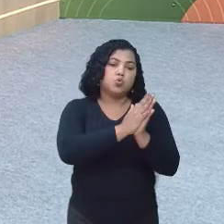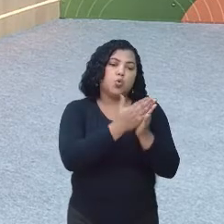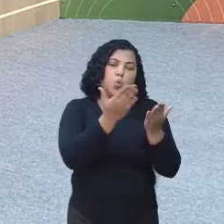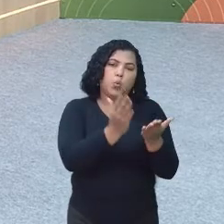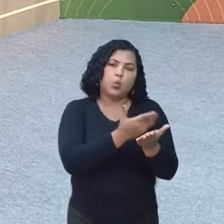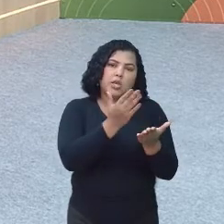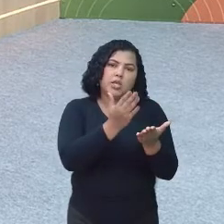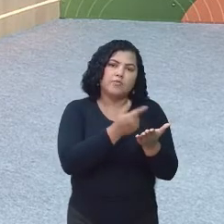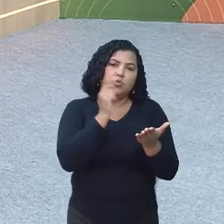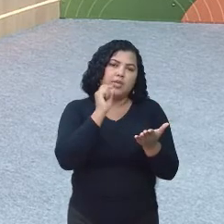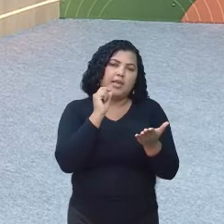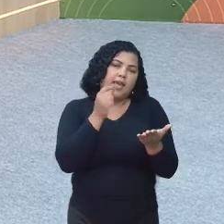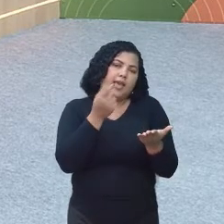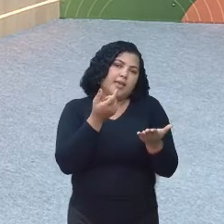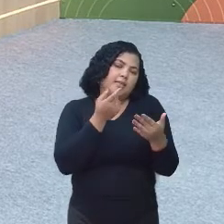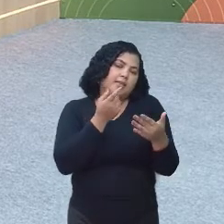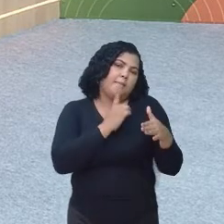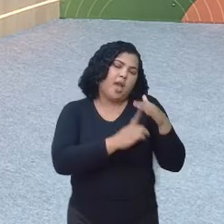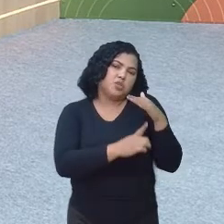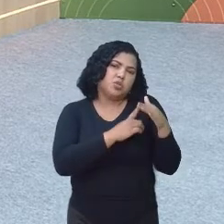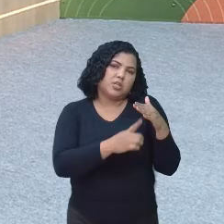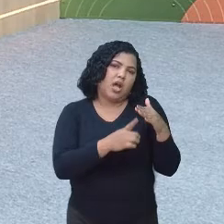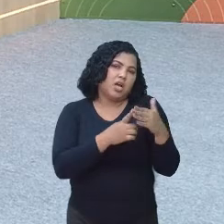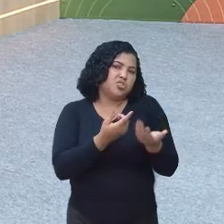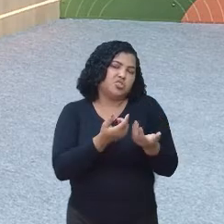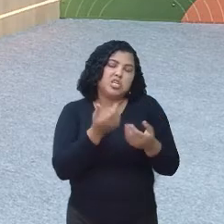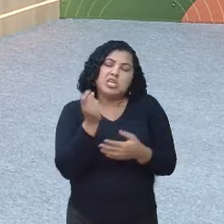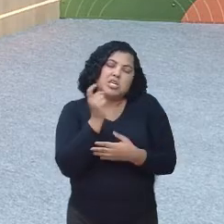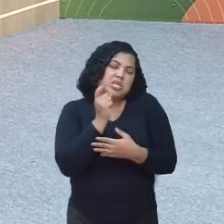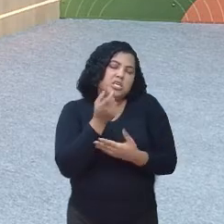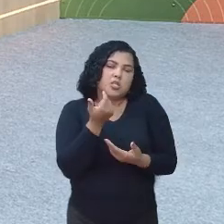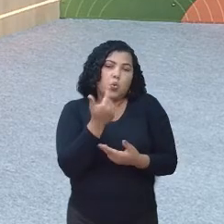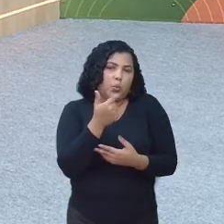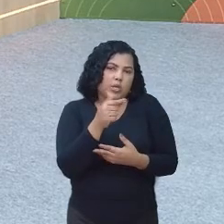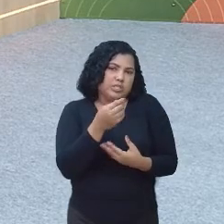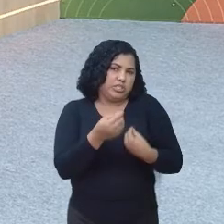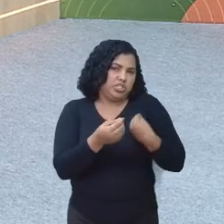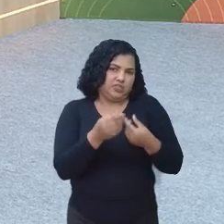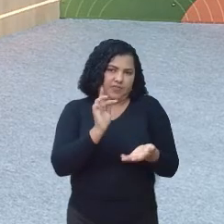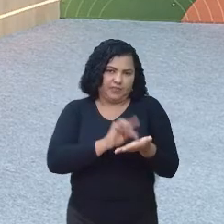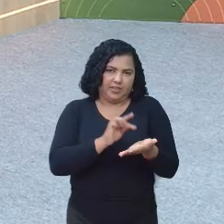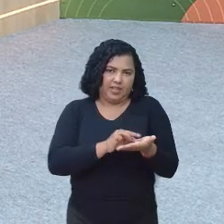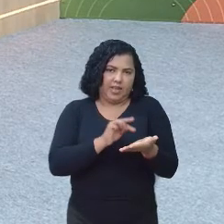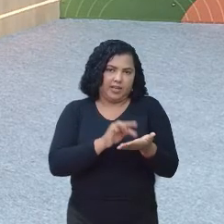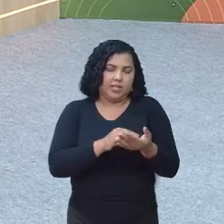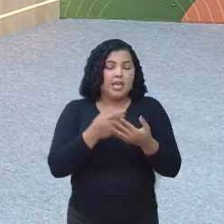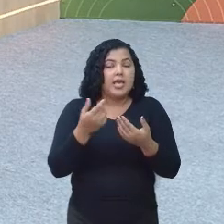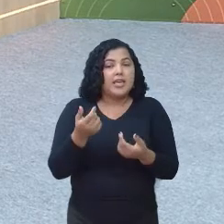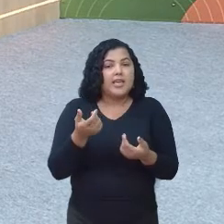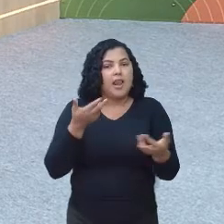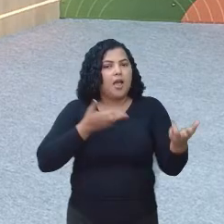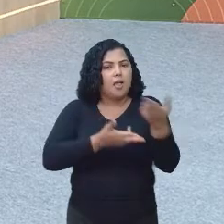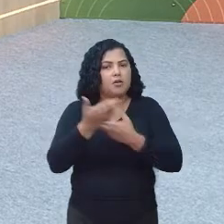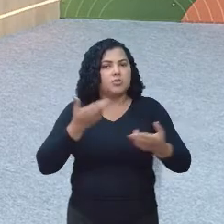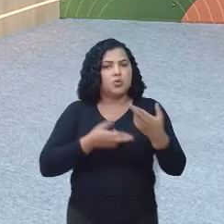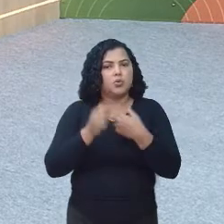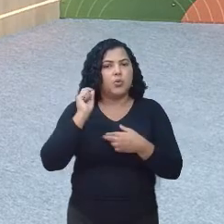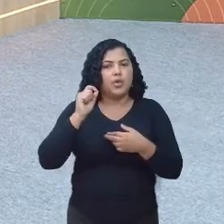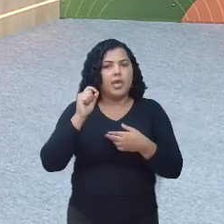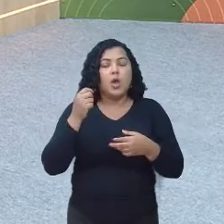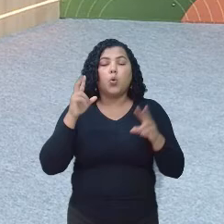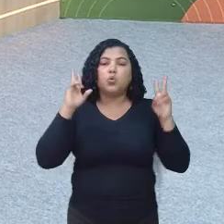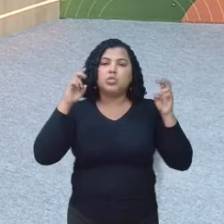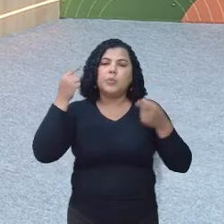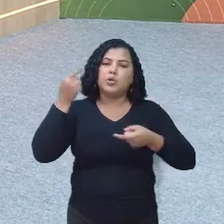esse repertório de crítica social. Então ela vai falar sobre racismo, sobre feminismo, sobre relações de poder, que são questões políticos